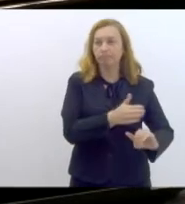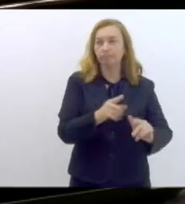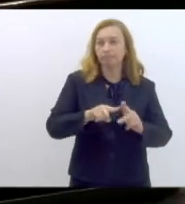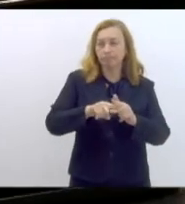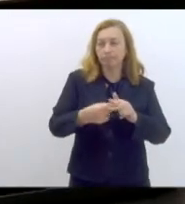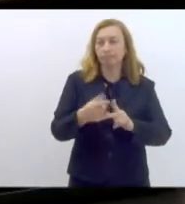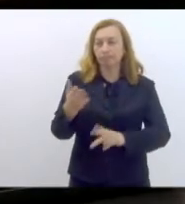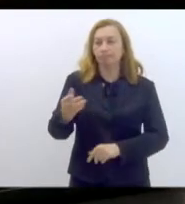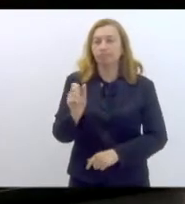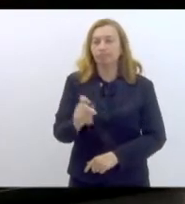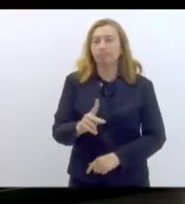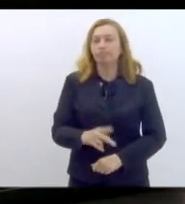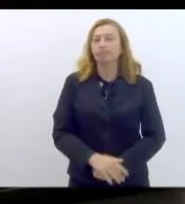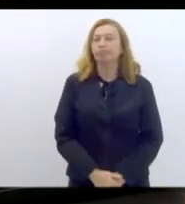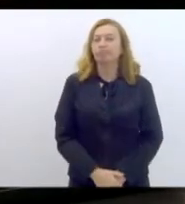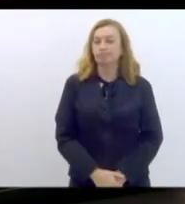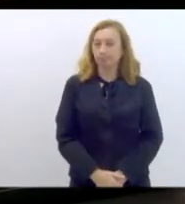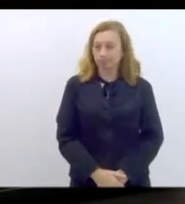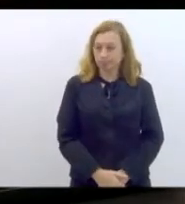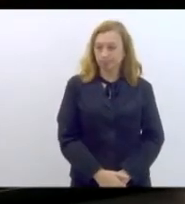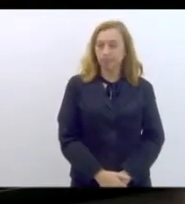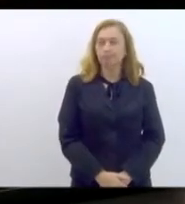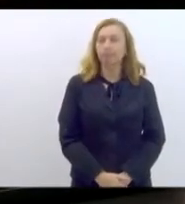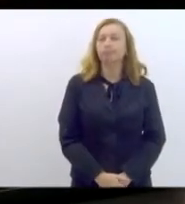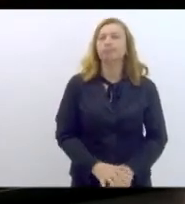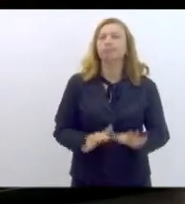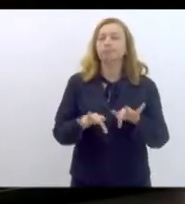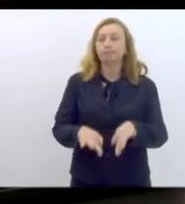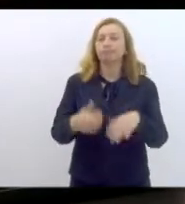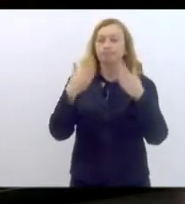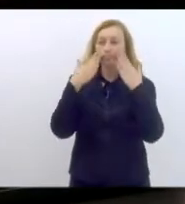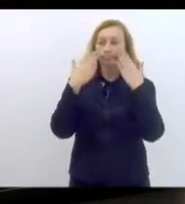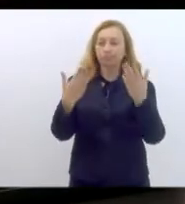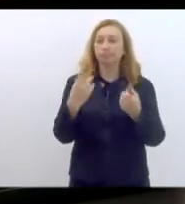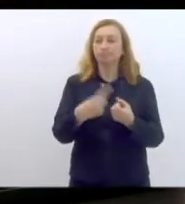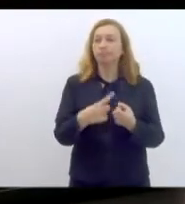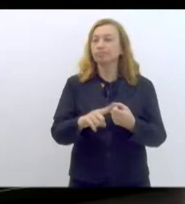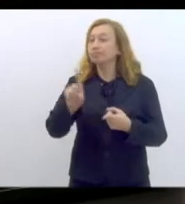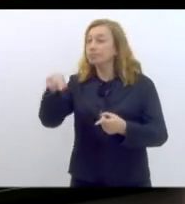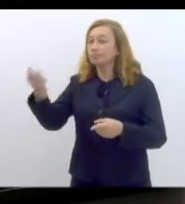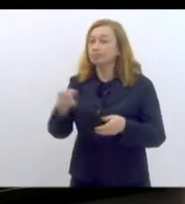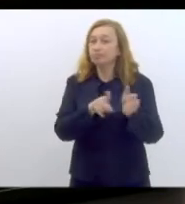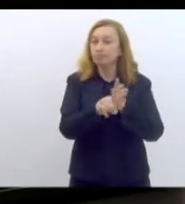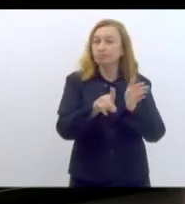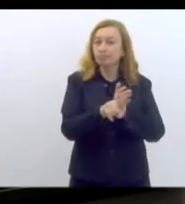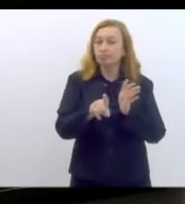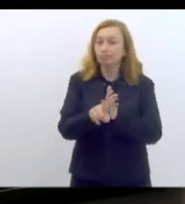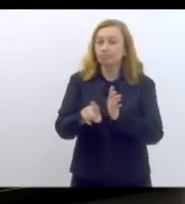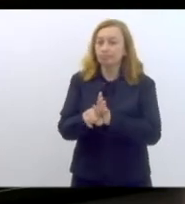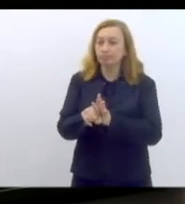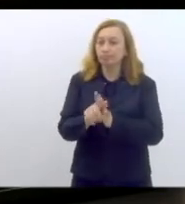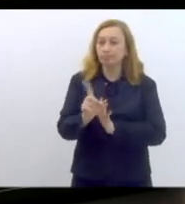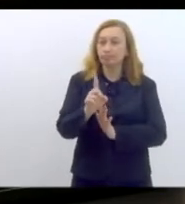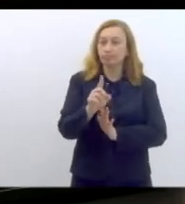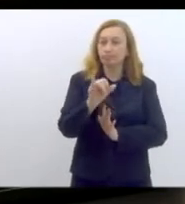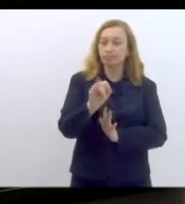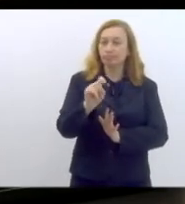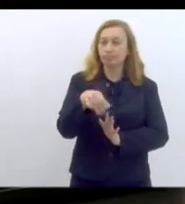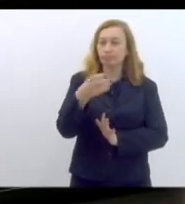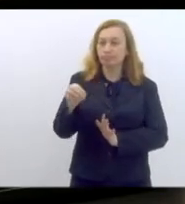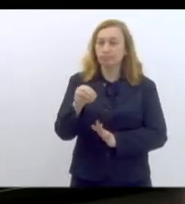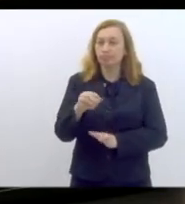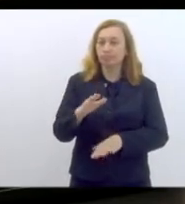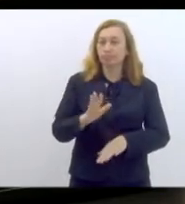Ok. Tá? Obrigado. Assim, a gente termina a apresentação aqui porque as outras perguntas não tratam de simulações mais.